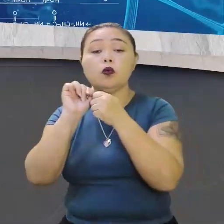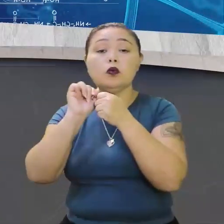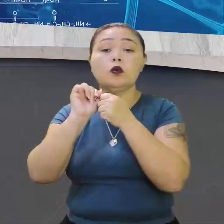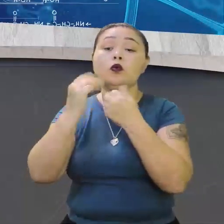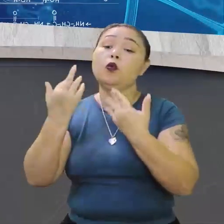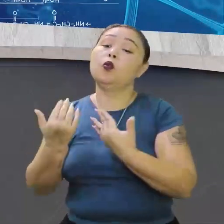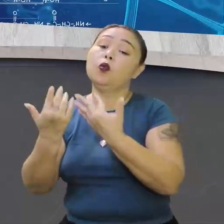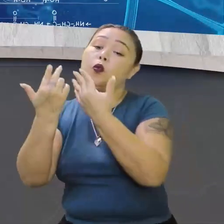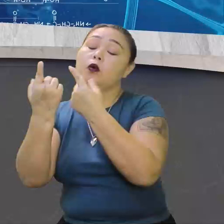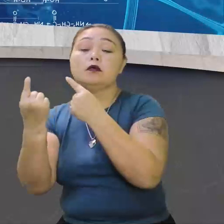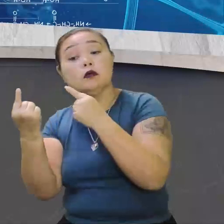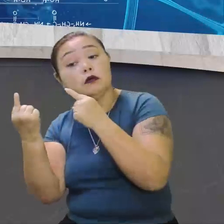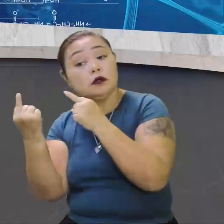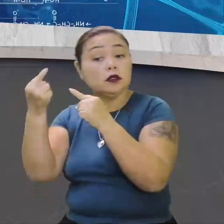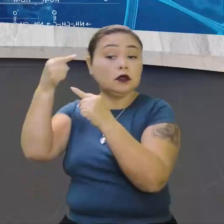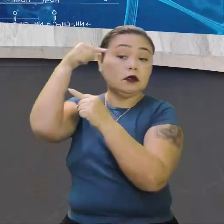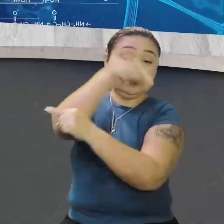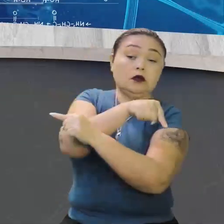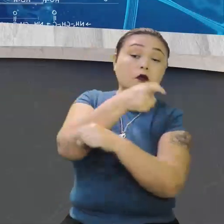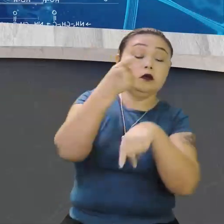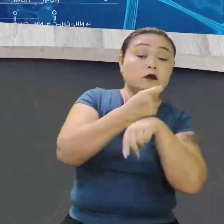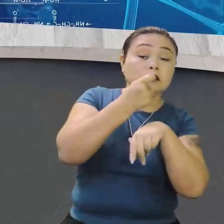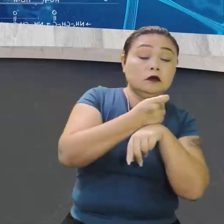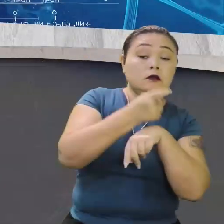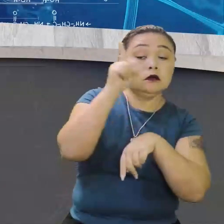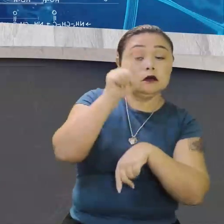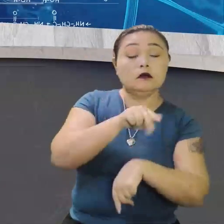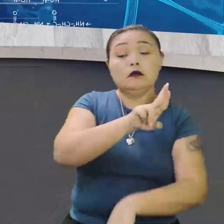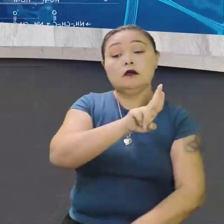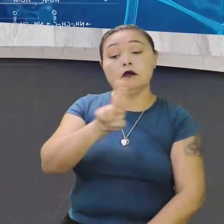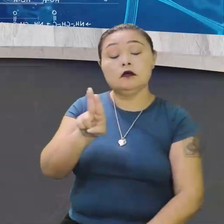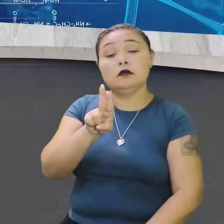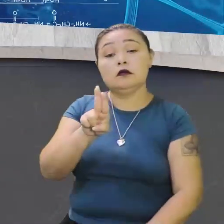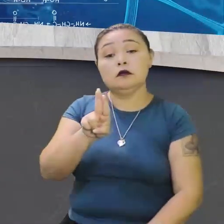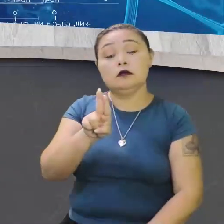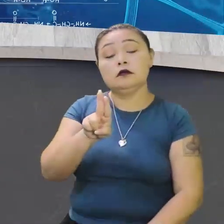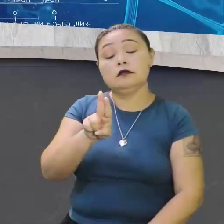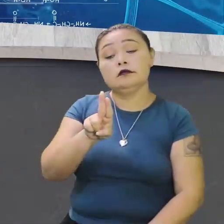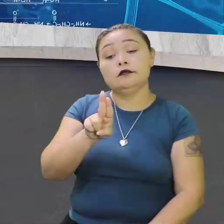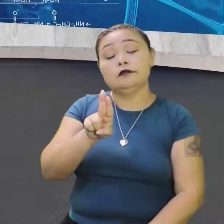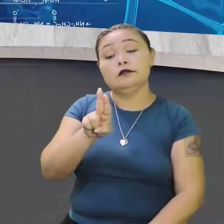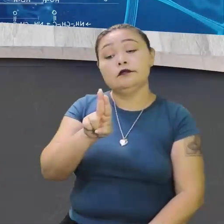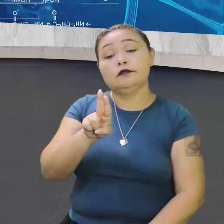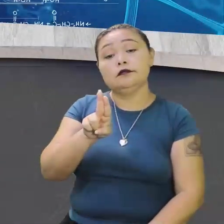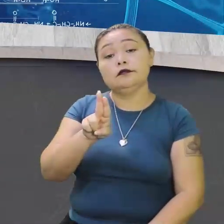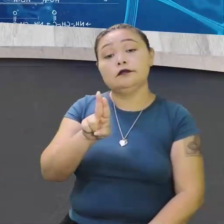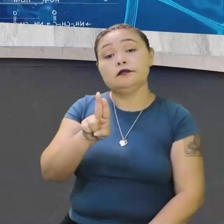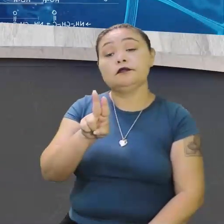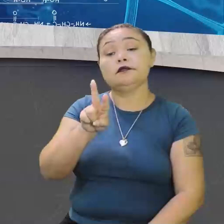do gasoso para o sólido, então você tem o que chamamos de